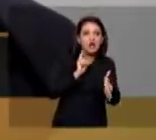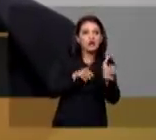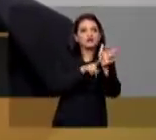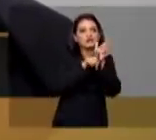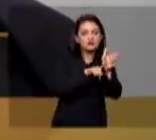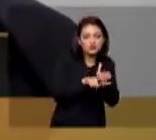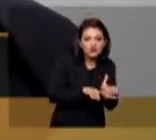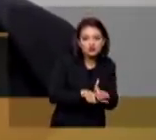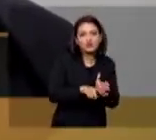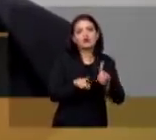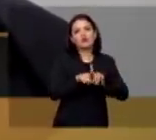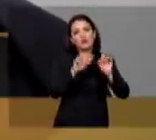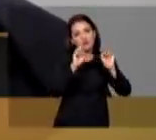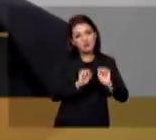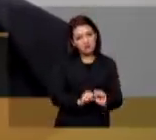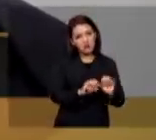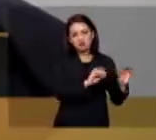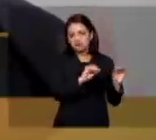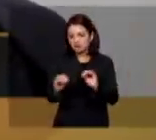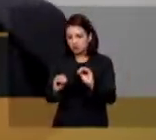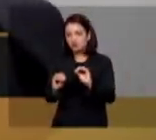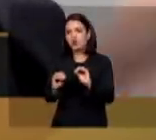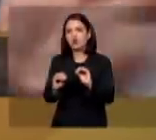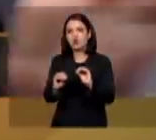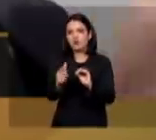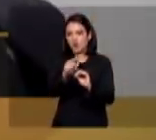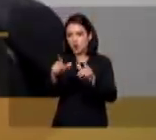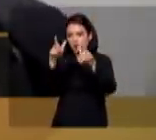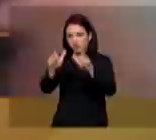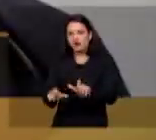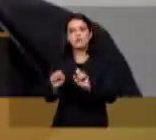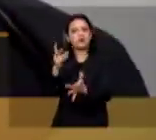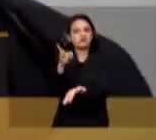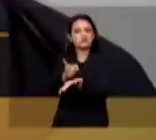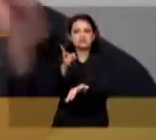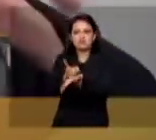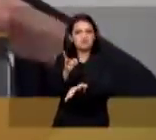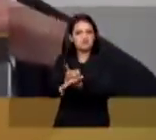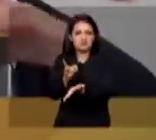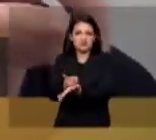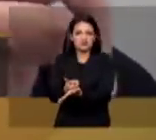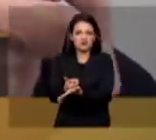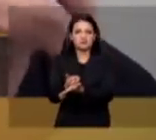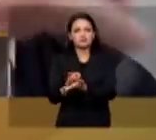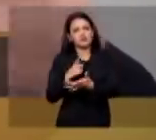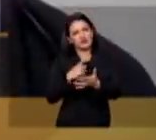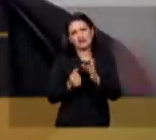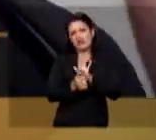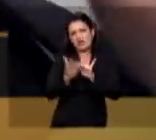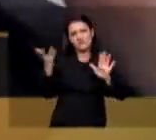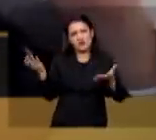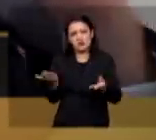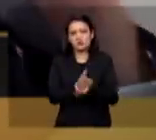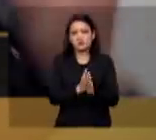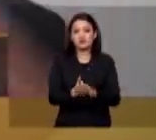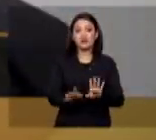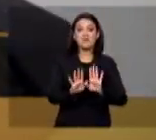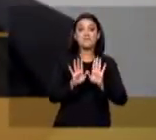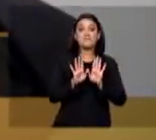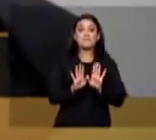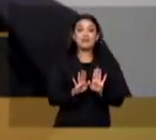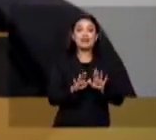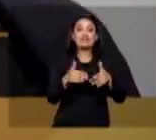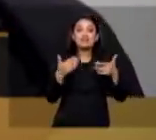podem ser ratificados e mantidos no processo. Eu cito aqui vários precedentes. Contudo, em relação